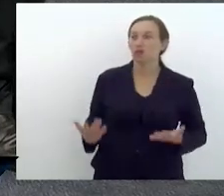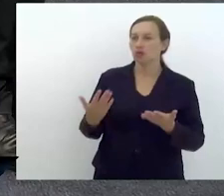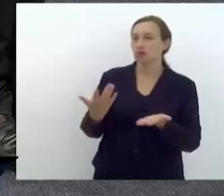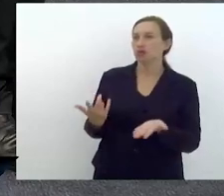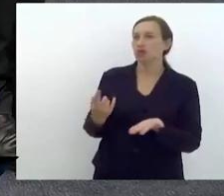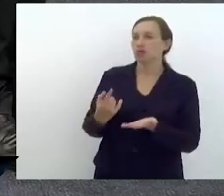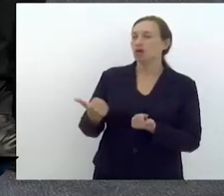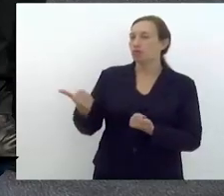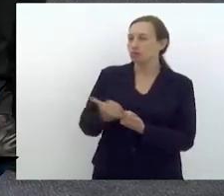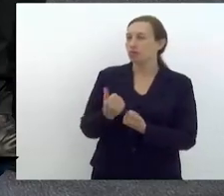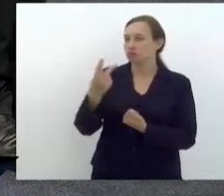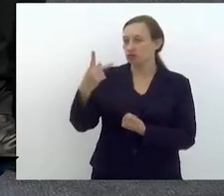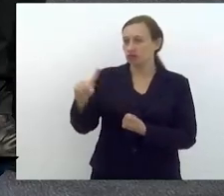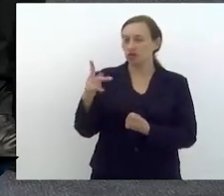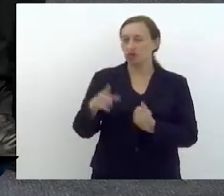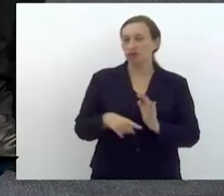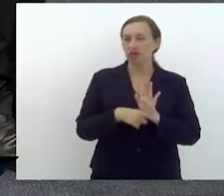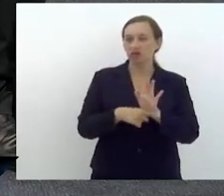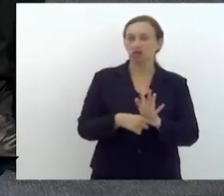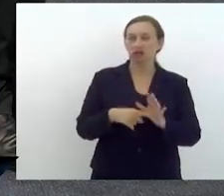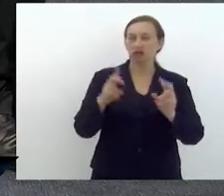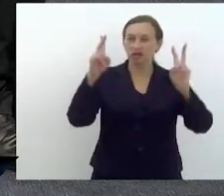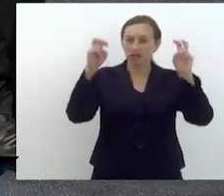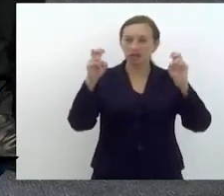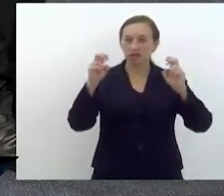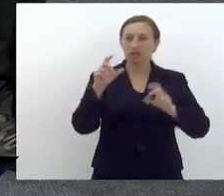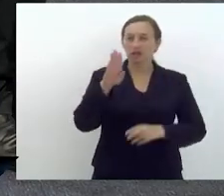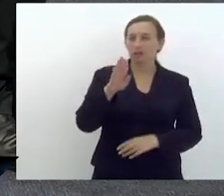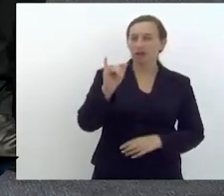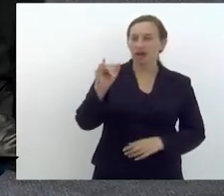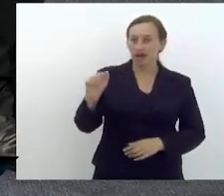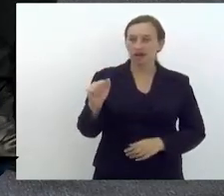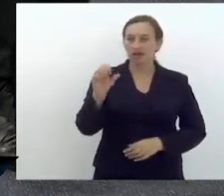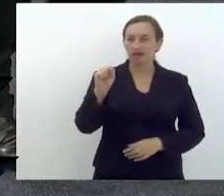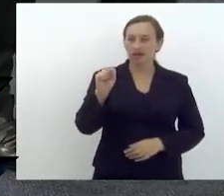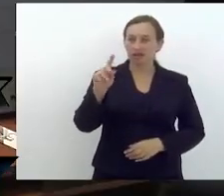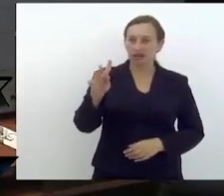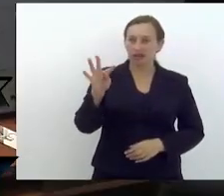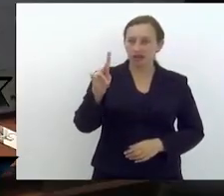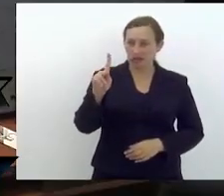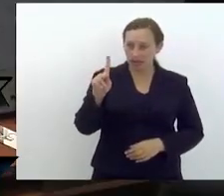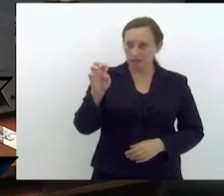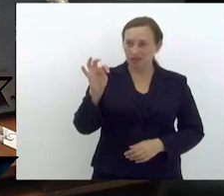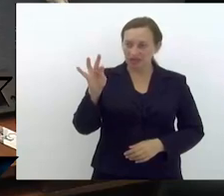nos ajudar nesse tema tão relevante que é tratar da Baía de Sepetiba na nossa região